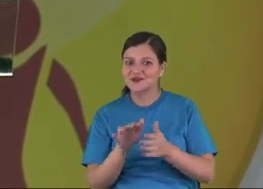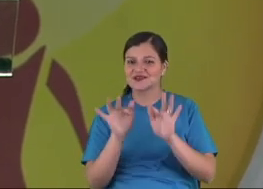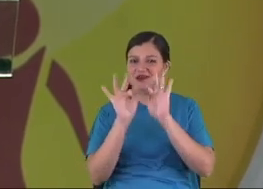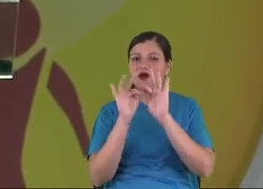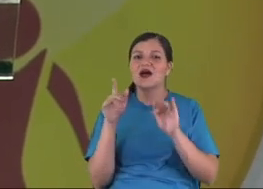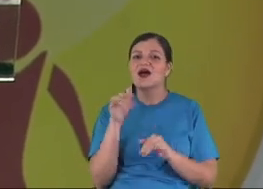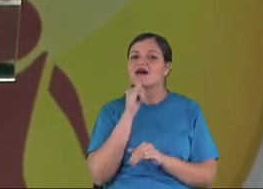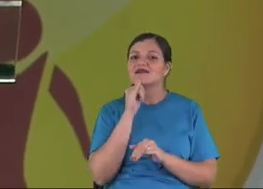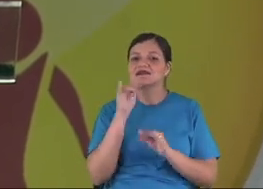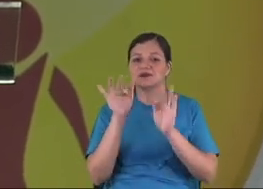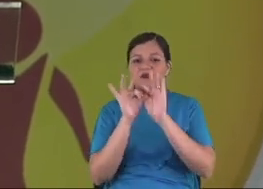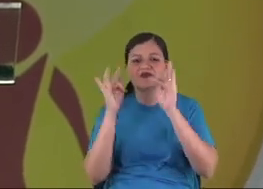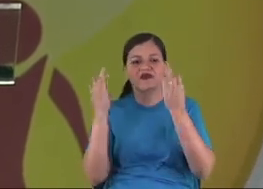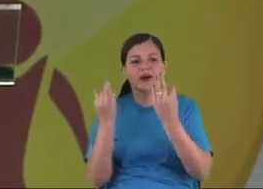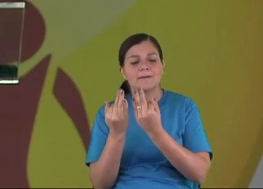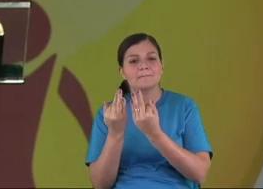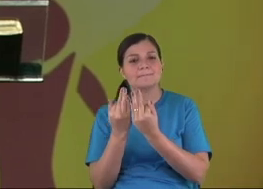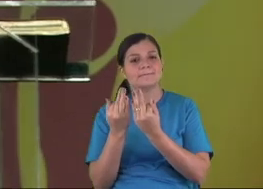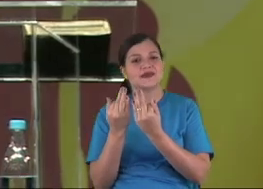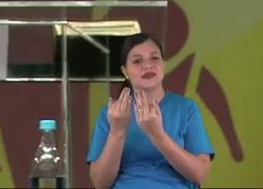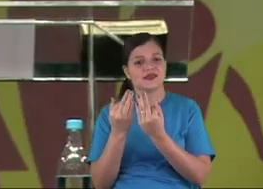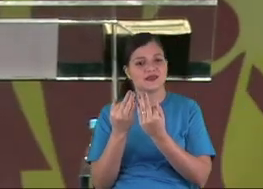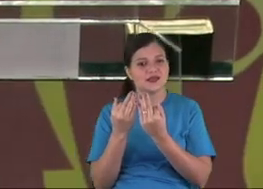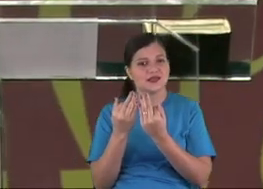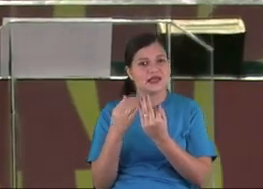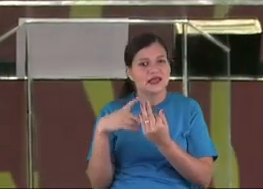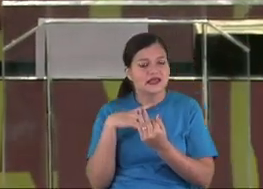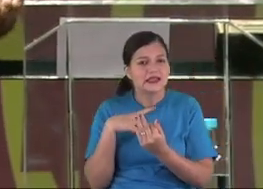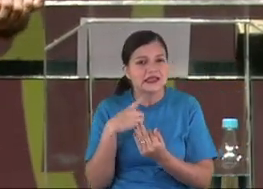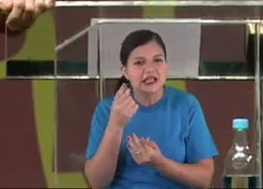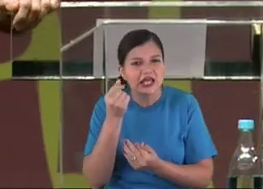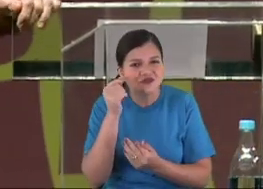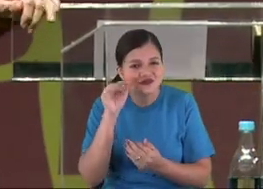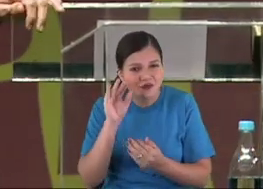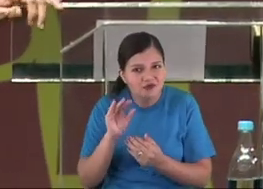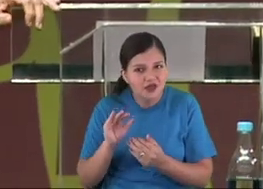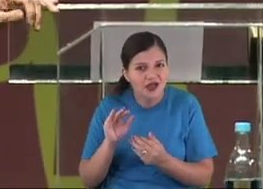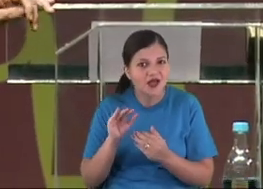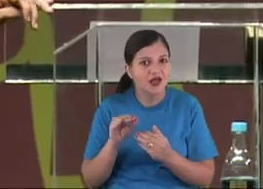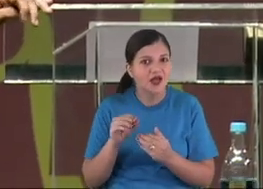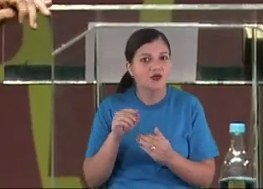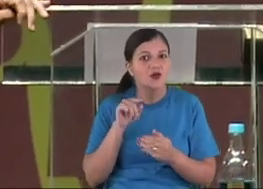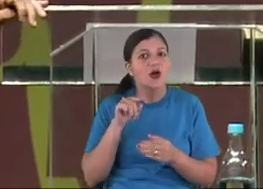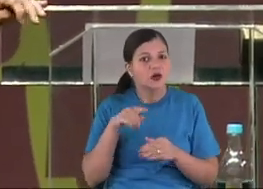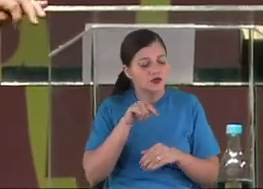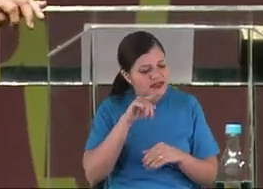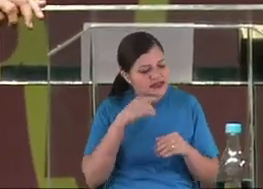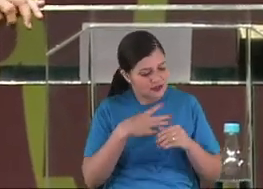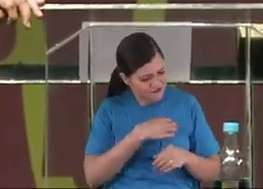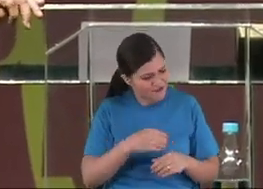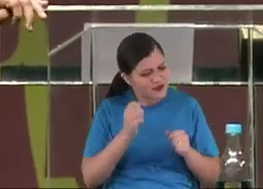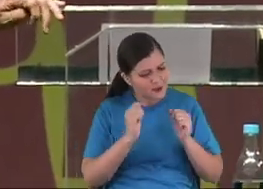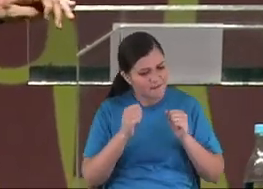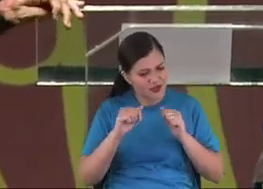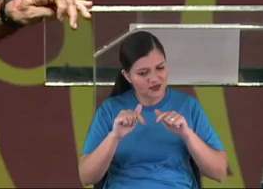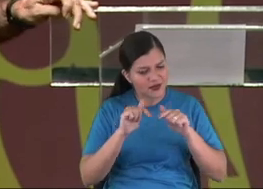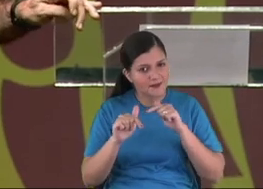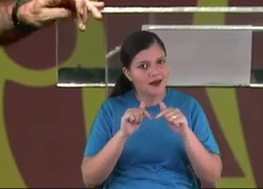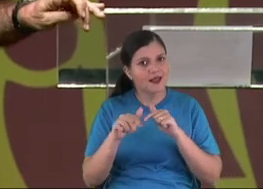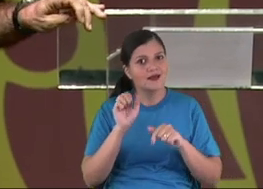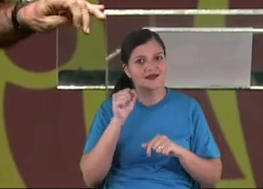com dificuldade, não bota o seu filho para trabalhar. Quando ele começar a sentir o gosto de ganhar dinheiro pelo seu trabalho, você vai